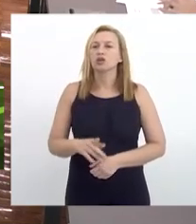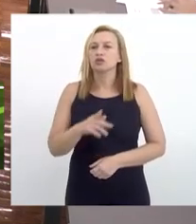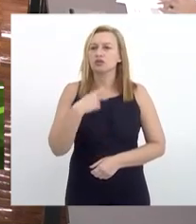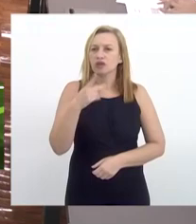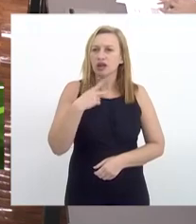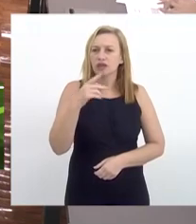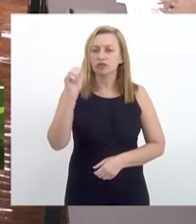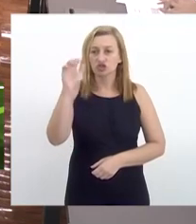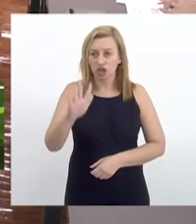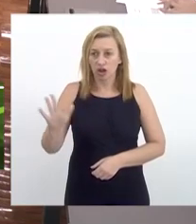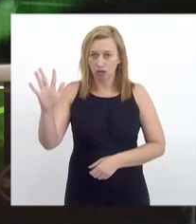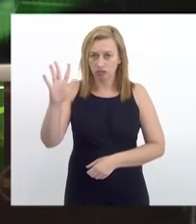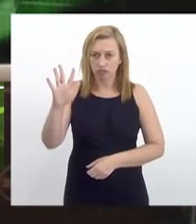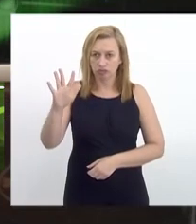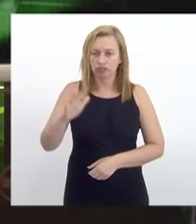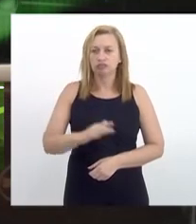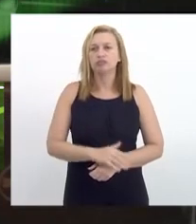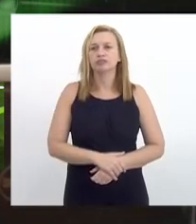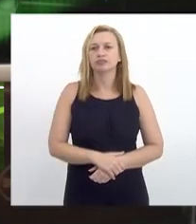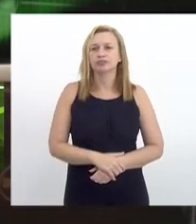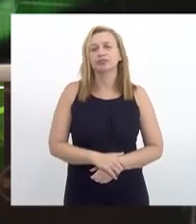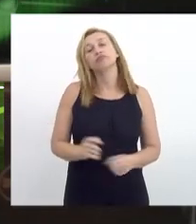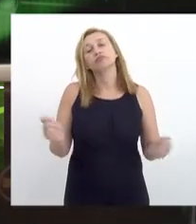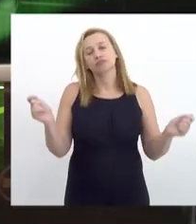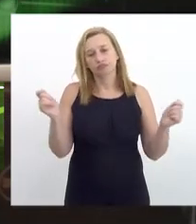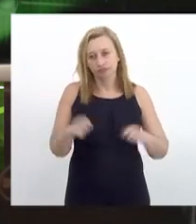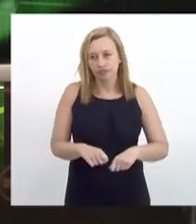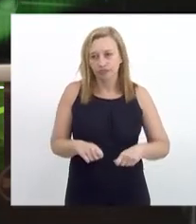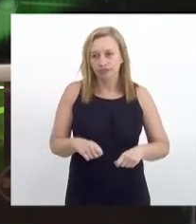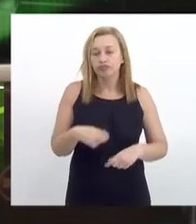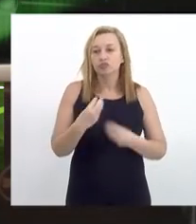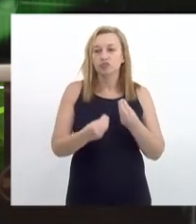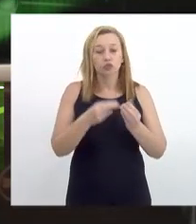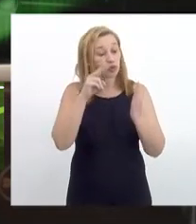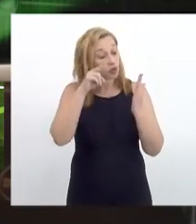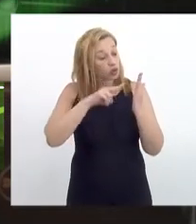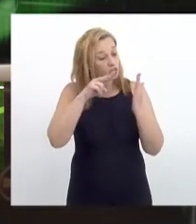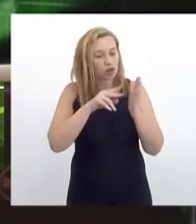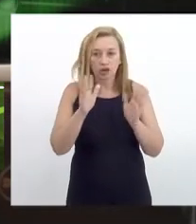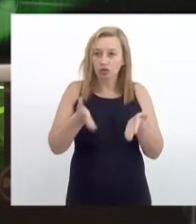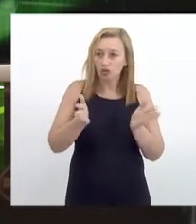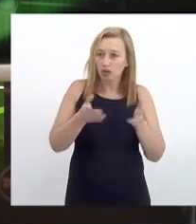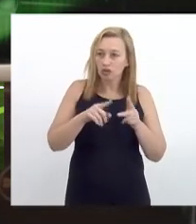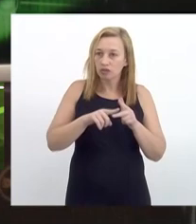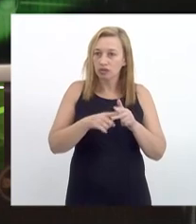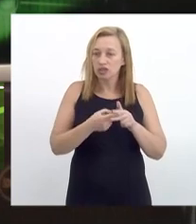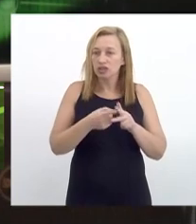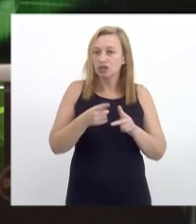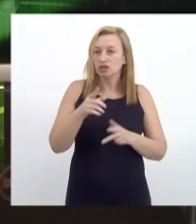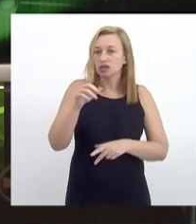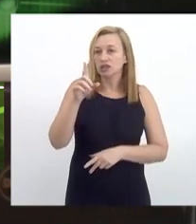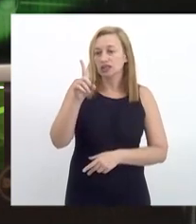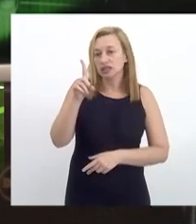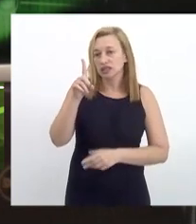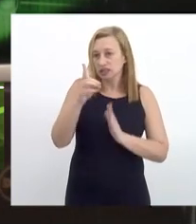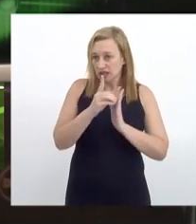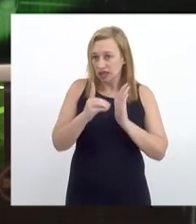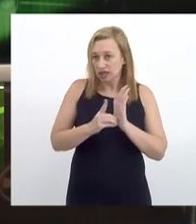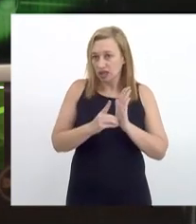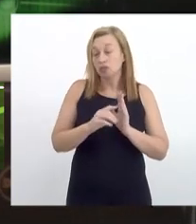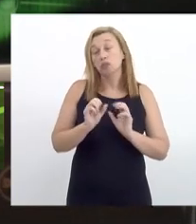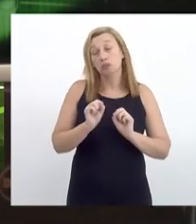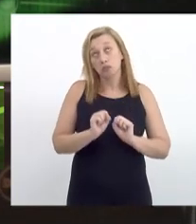global e da possibilidade como eu li aqui agora a regulamentação do decreto pode ser